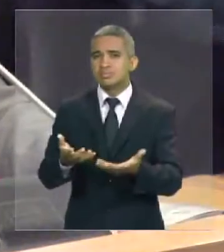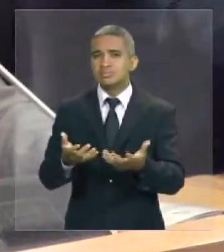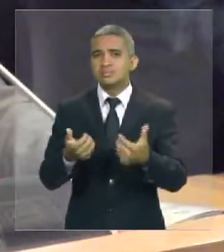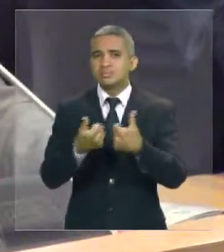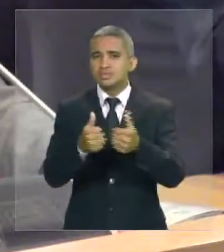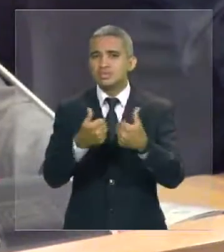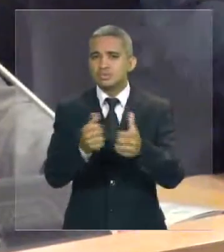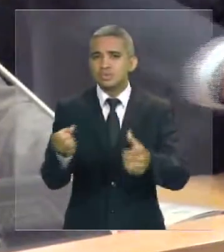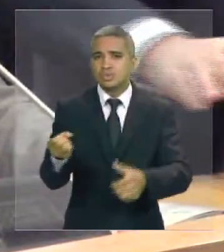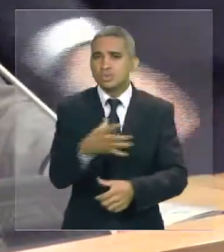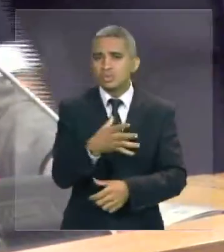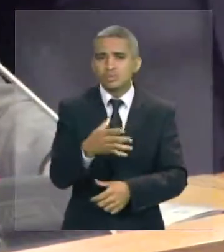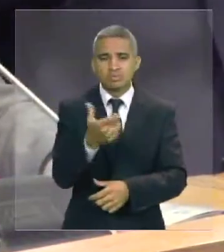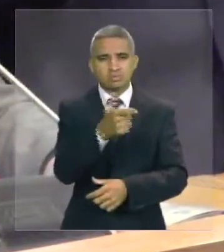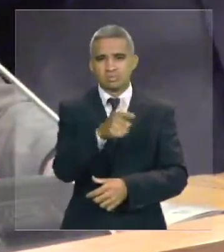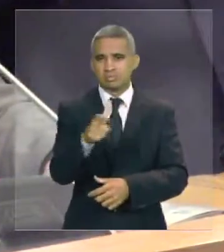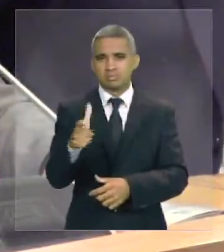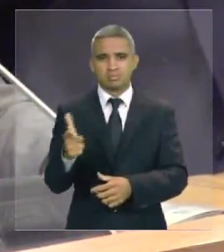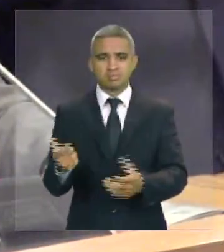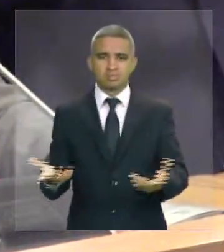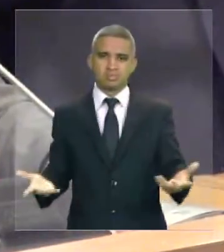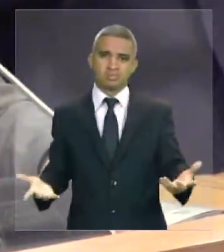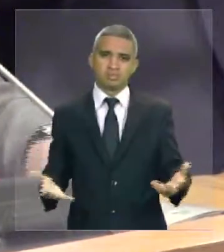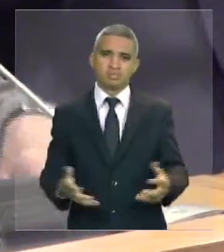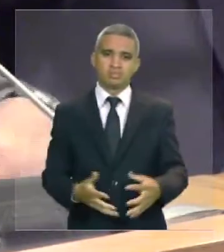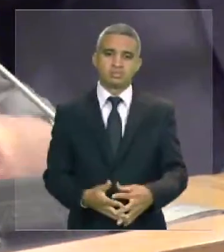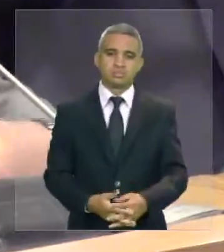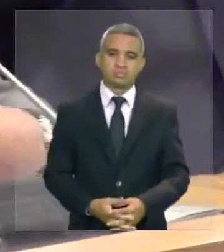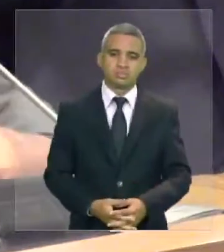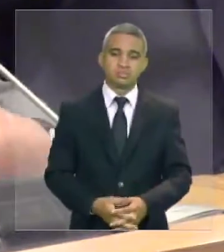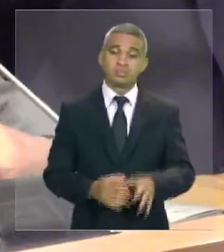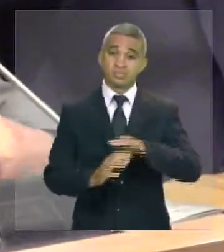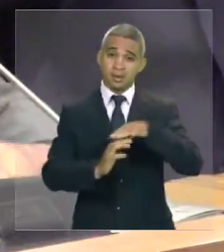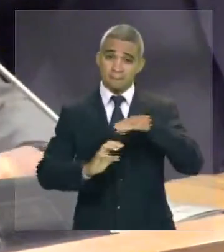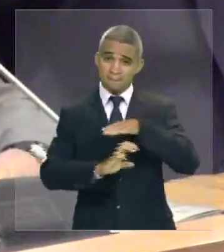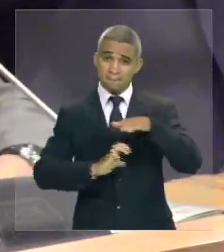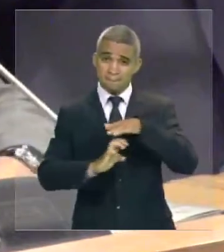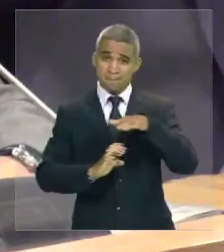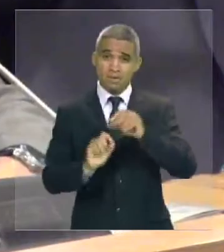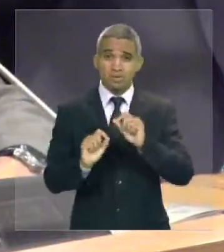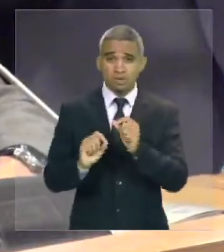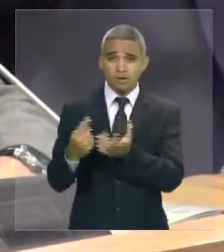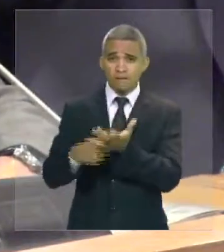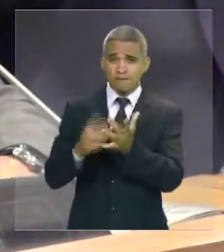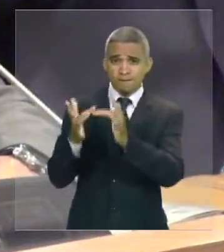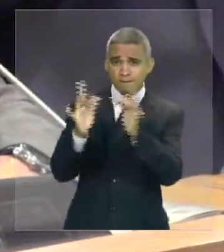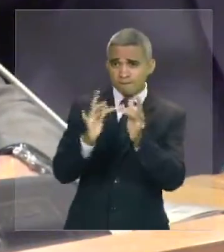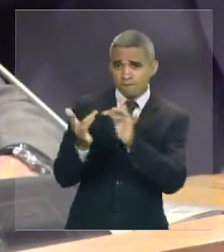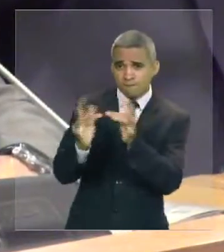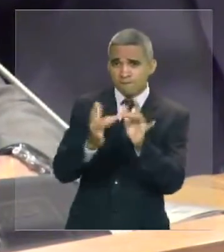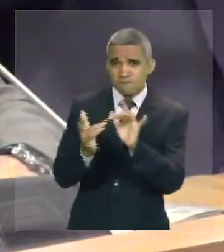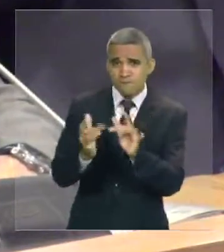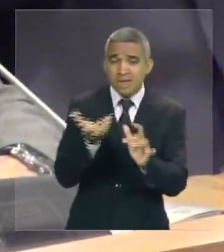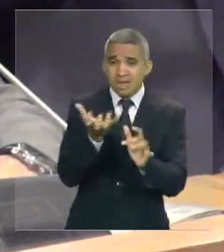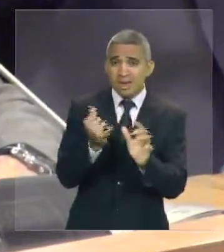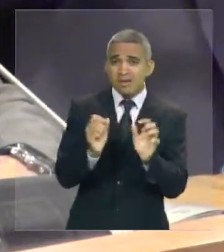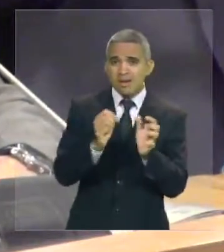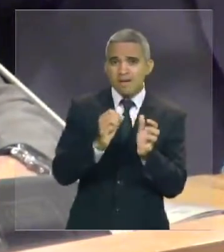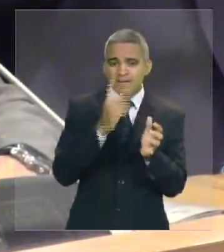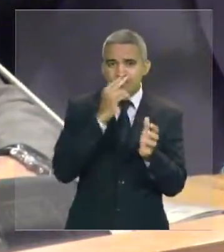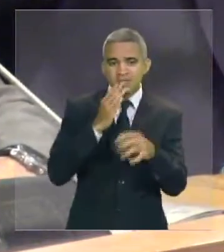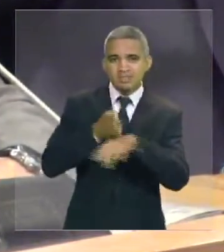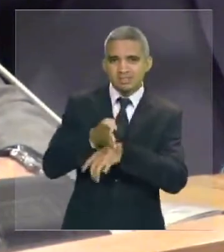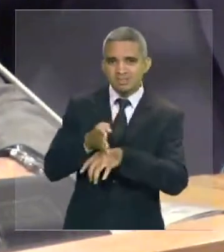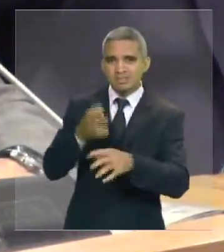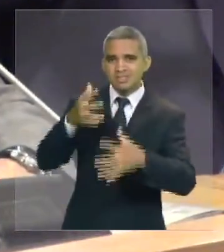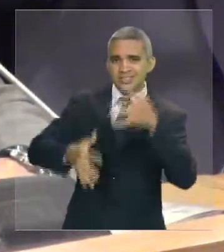transporte público desta cidade. E elas estão se movimentando no sentido de atrapalhar